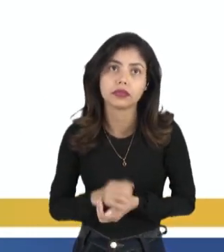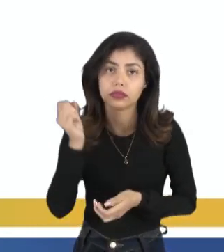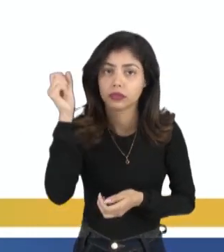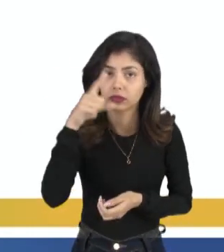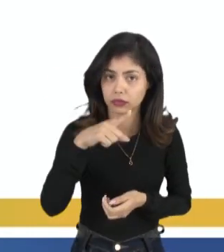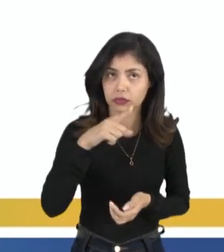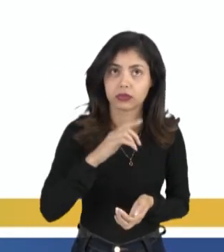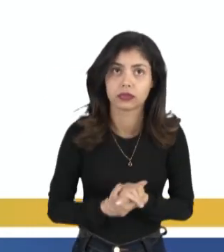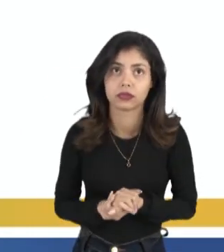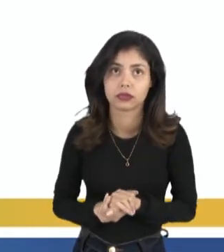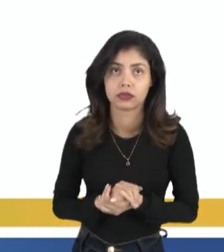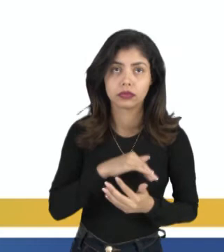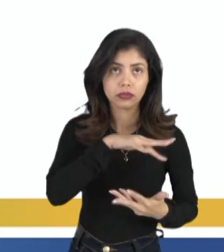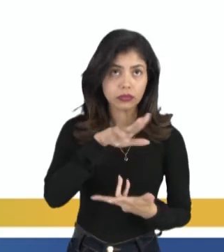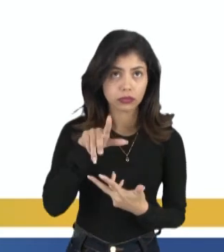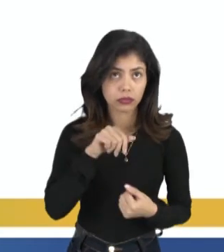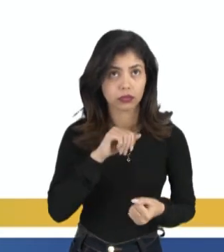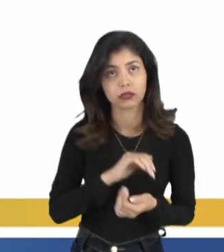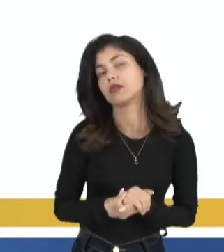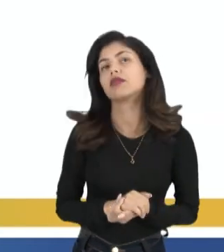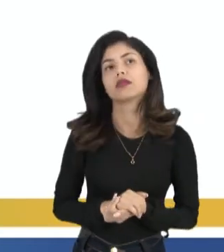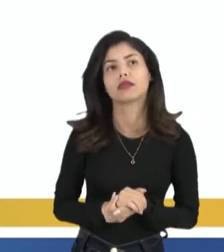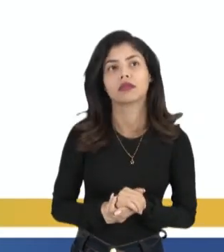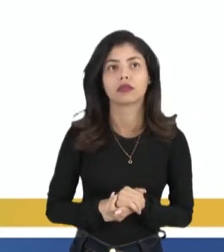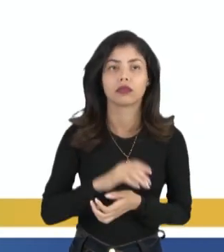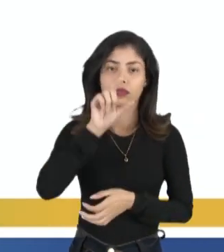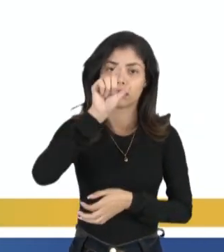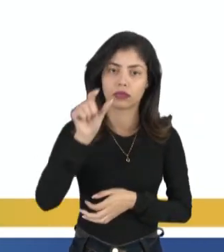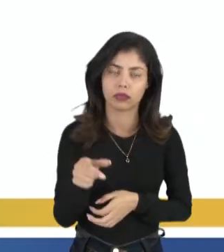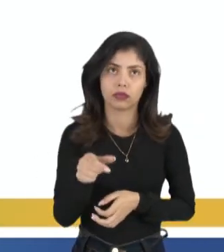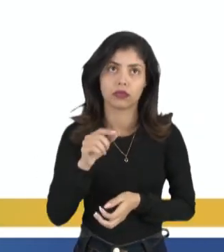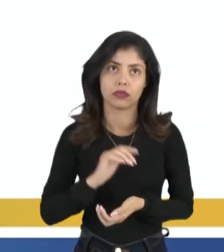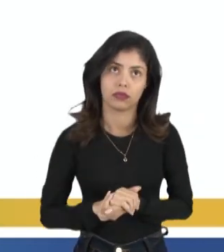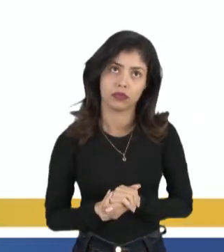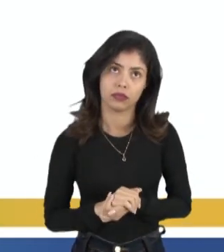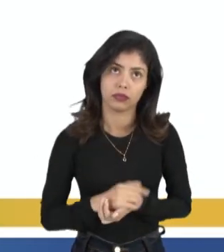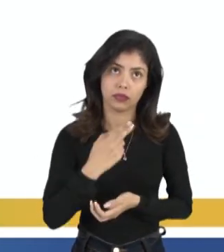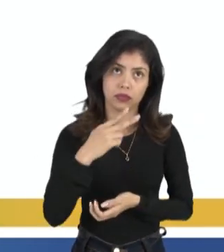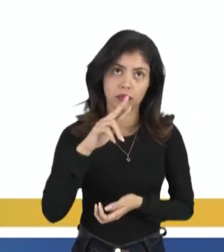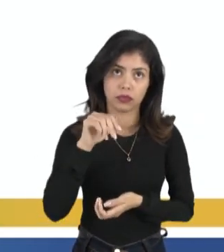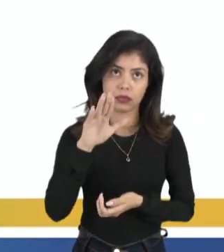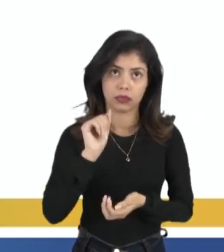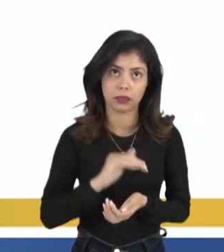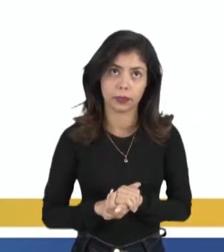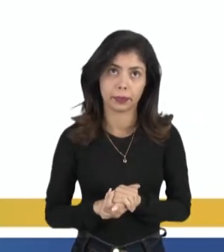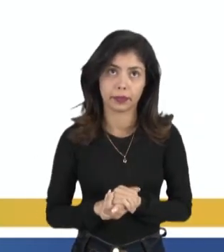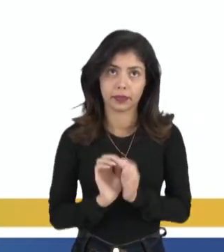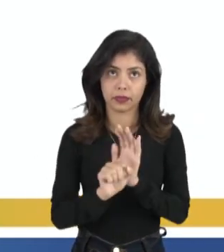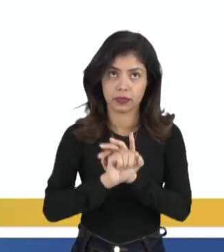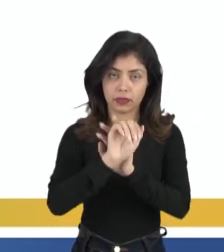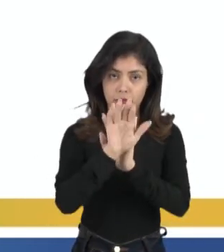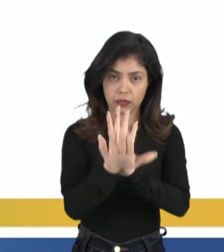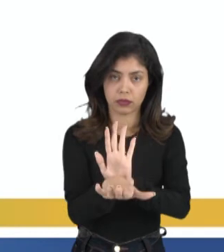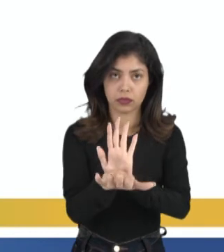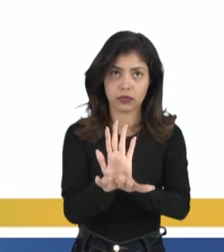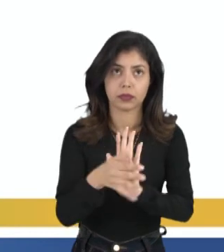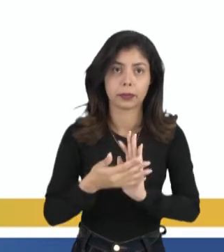o Sol, temos a Terra e temos a Lua. Aqui temos a penumbra e aqui temos a